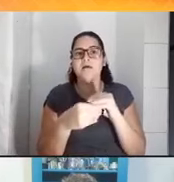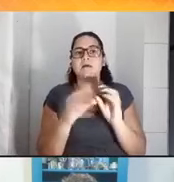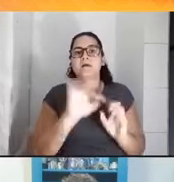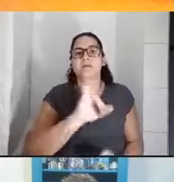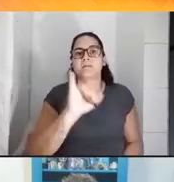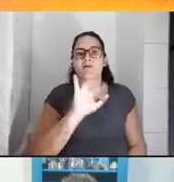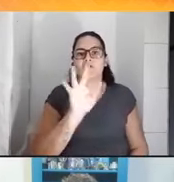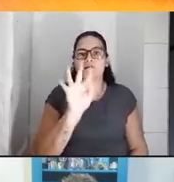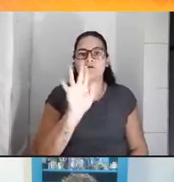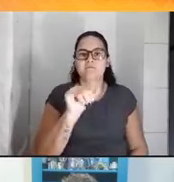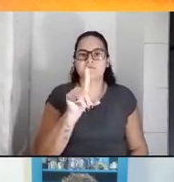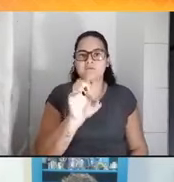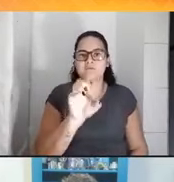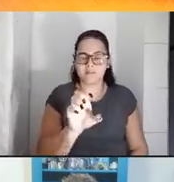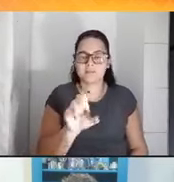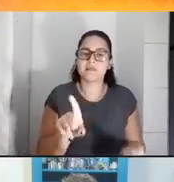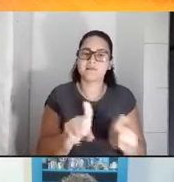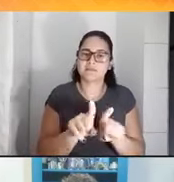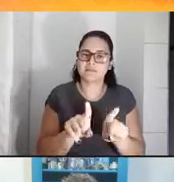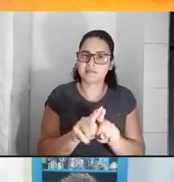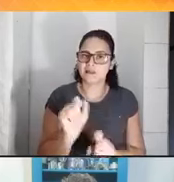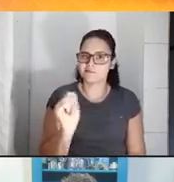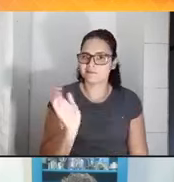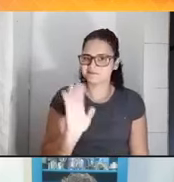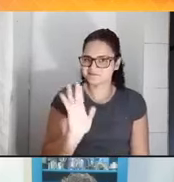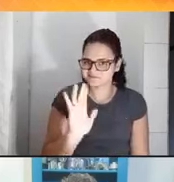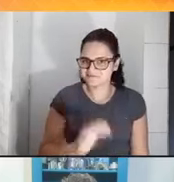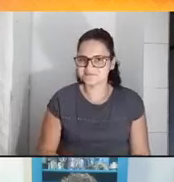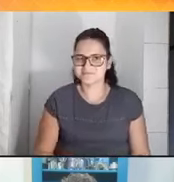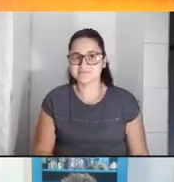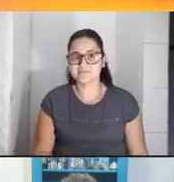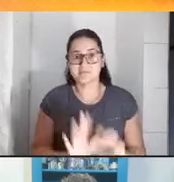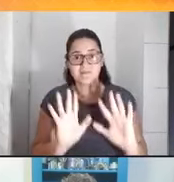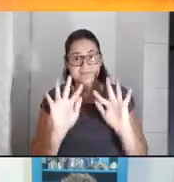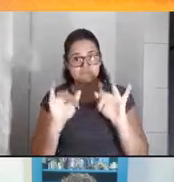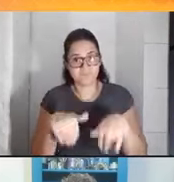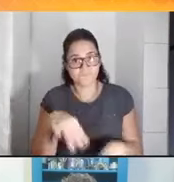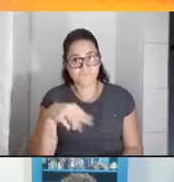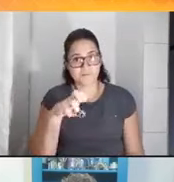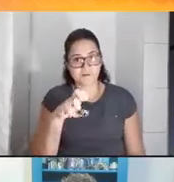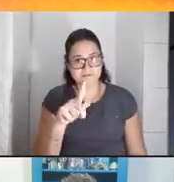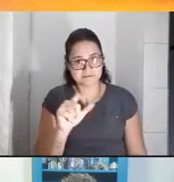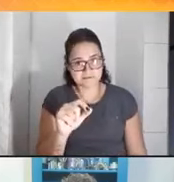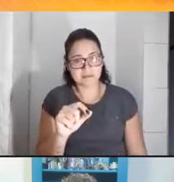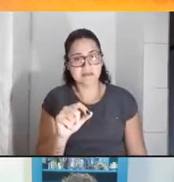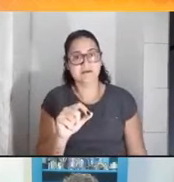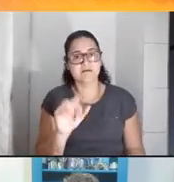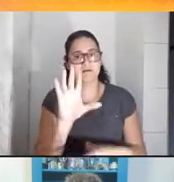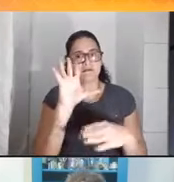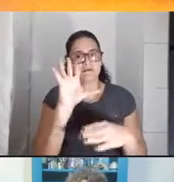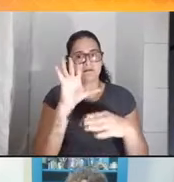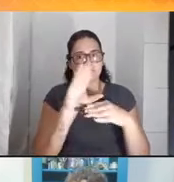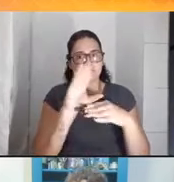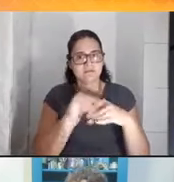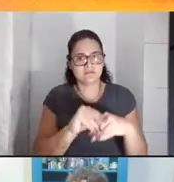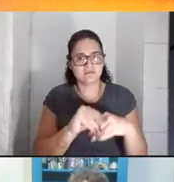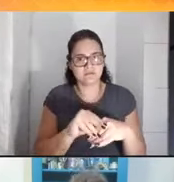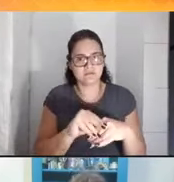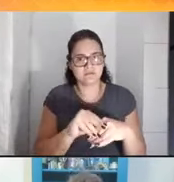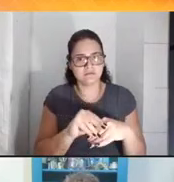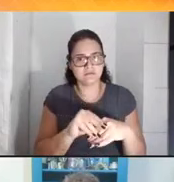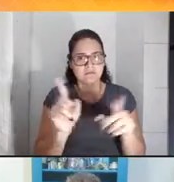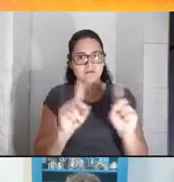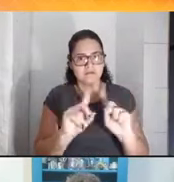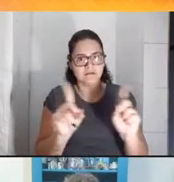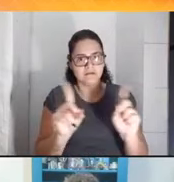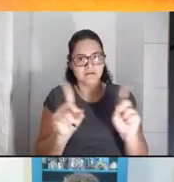já se despedir. Mas depois que o Marcelo fizer isso, vocês não desliguem não, que aí eu quero fazer um agradecimento